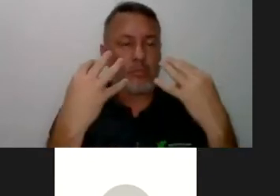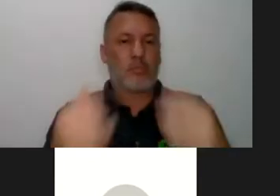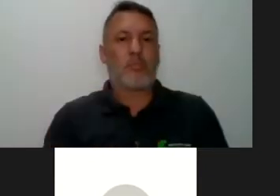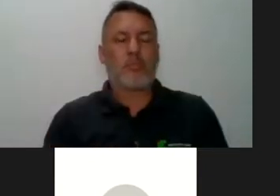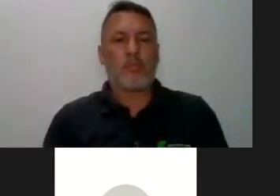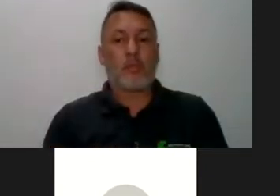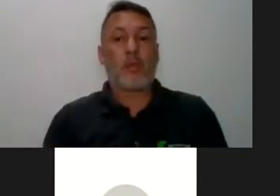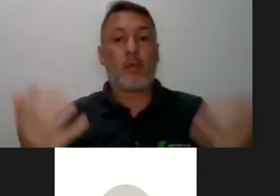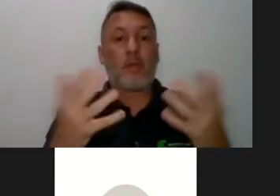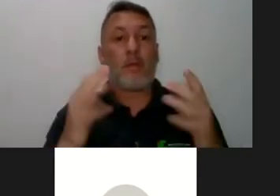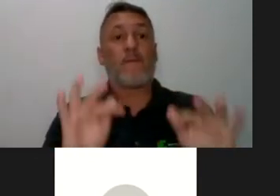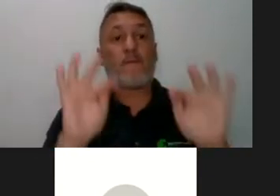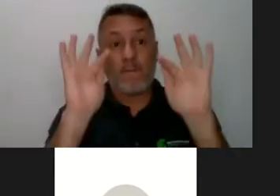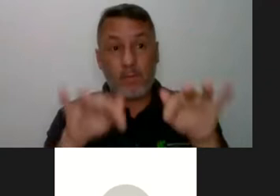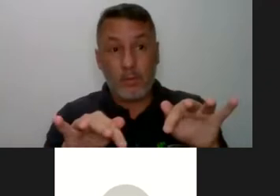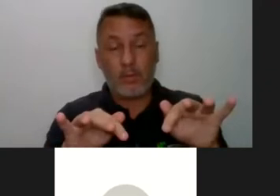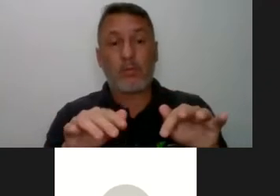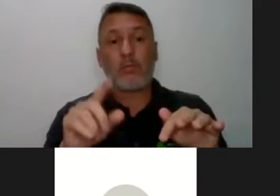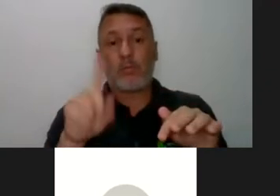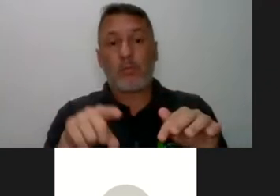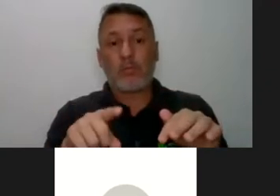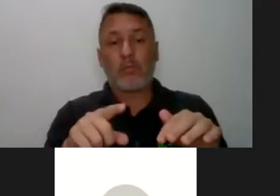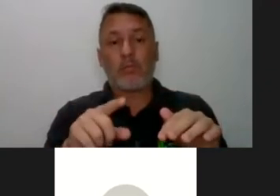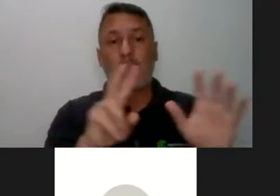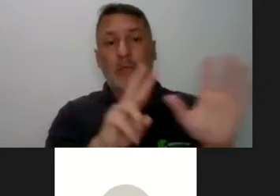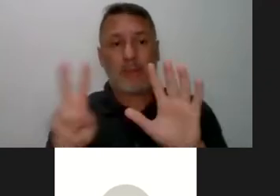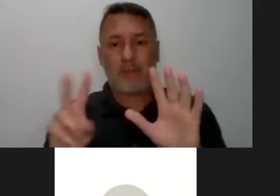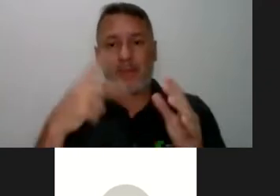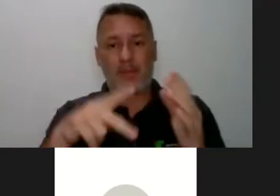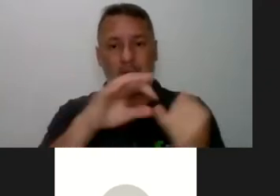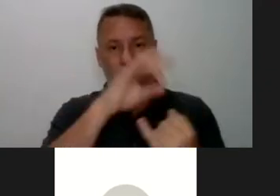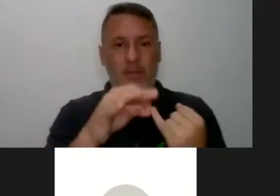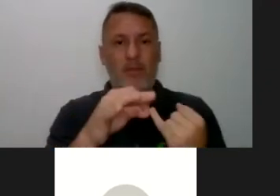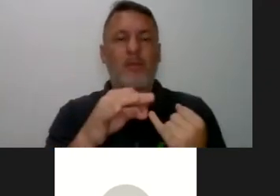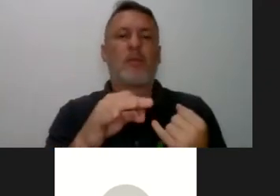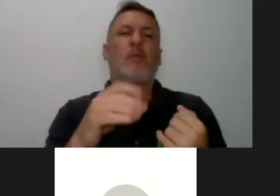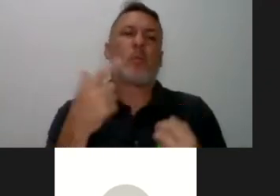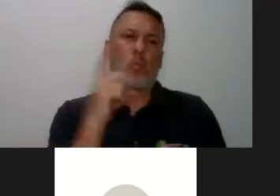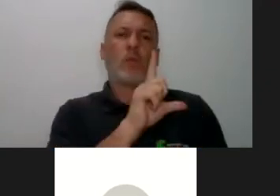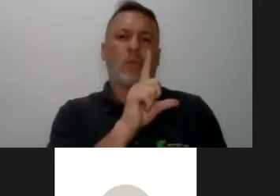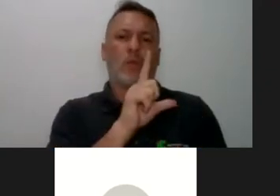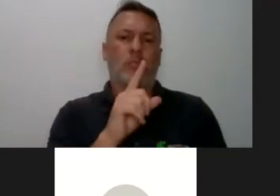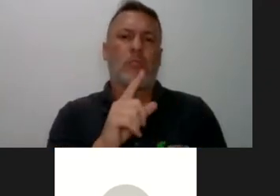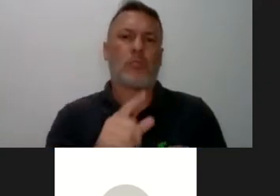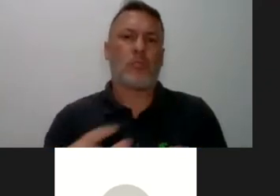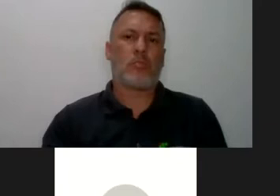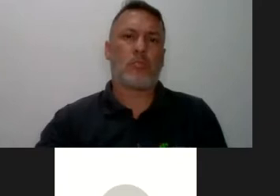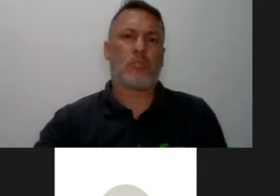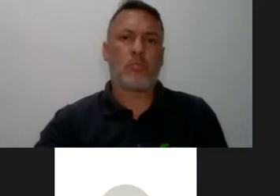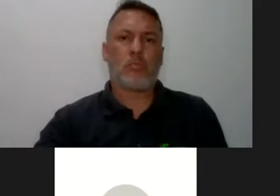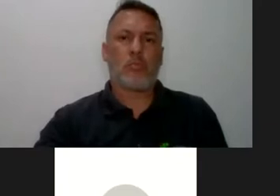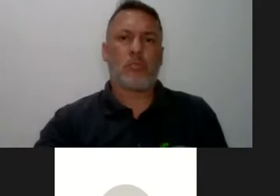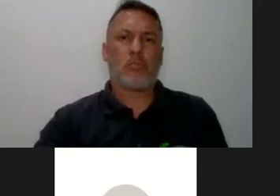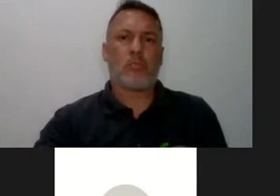Estamos finalizando, né, uma jornada, né, com muito sucesso. Quero dizer a